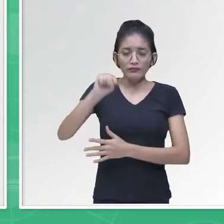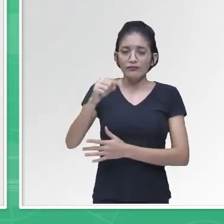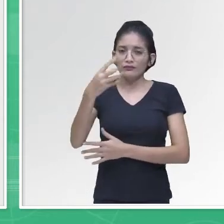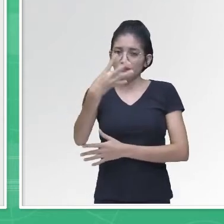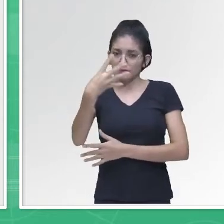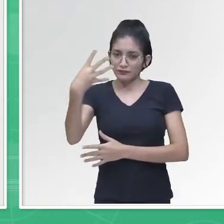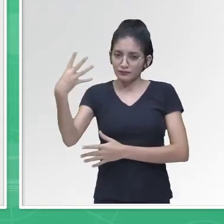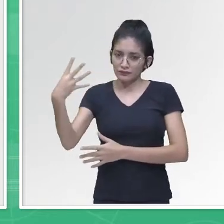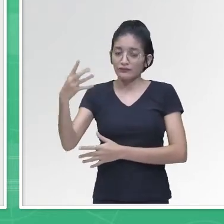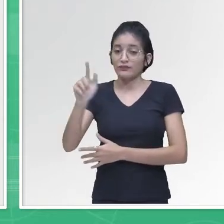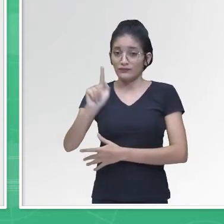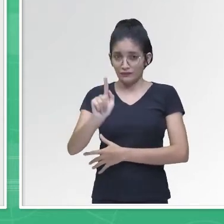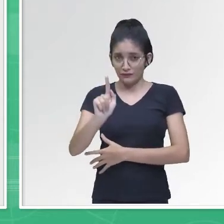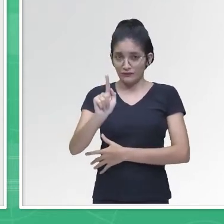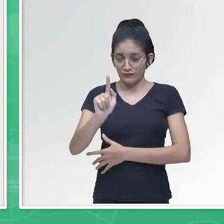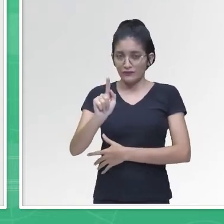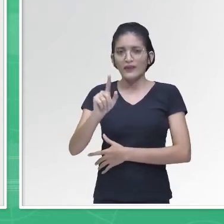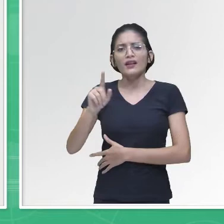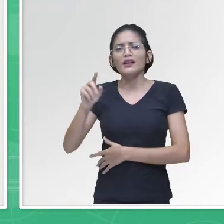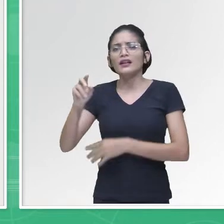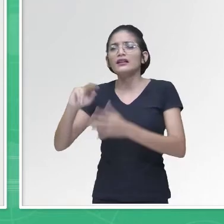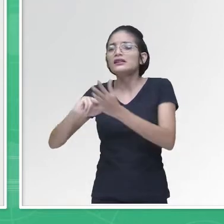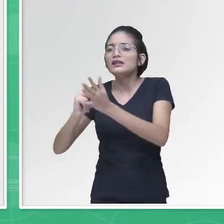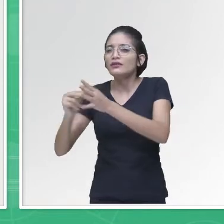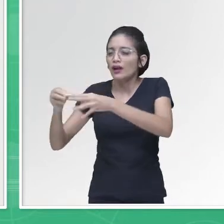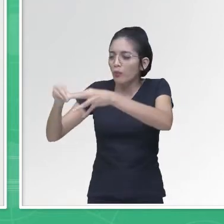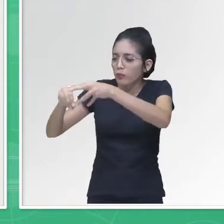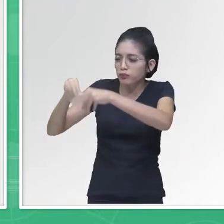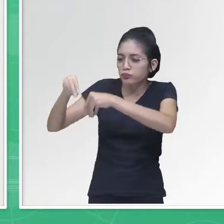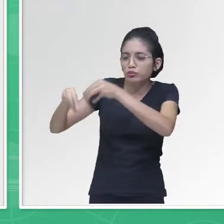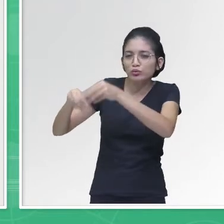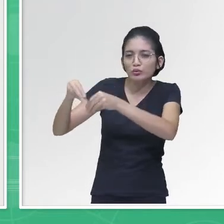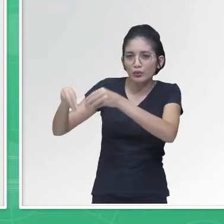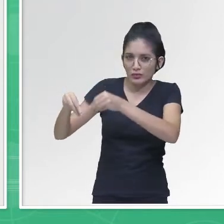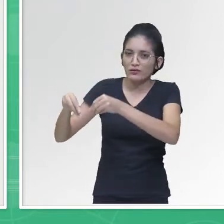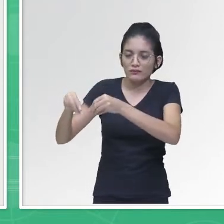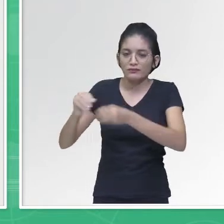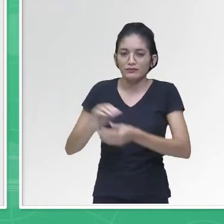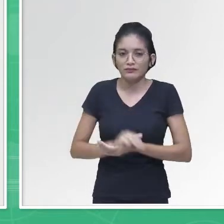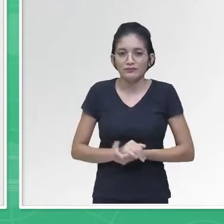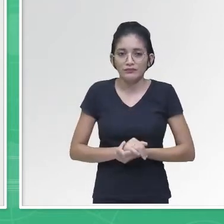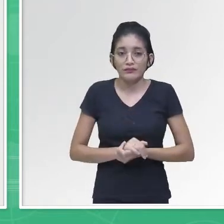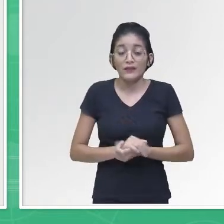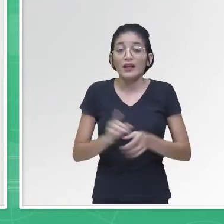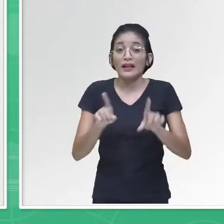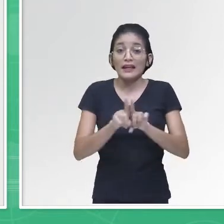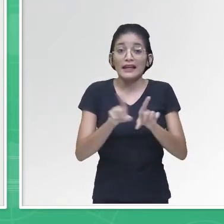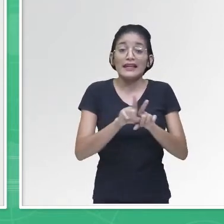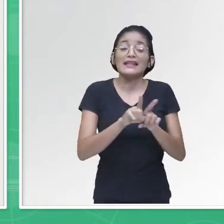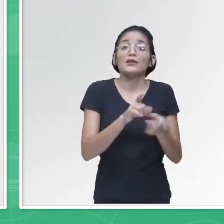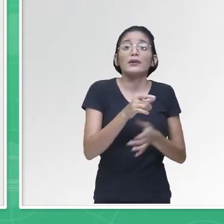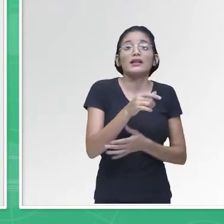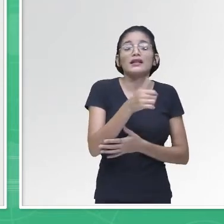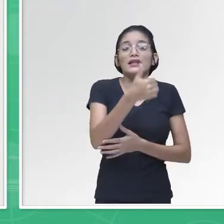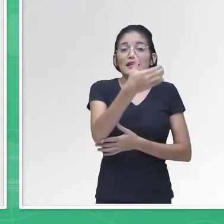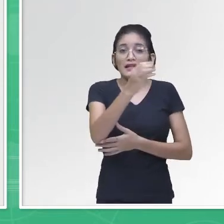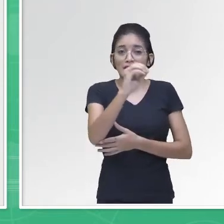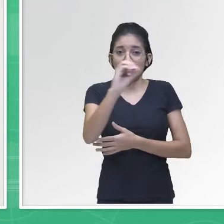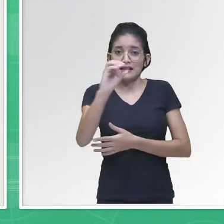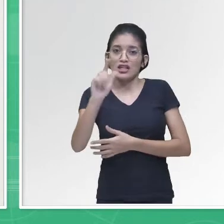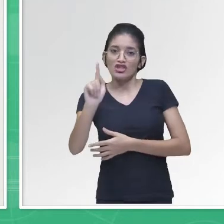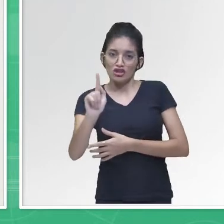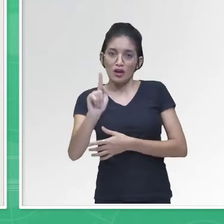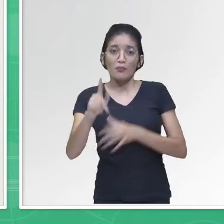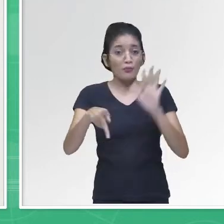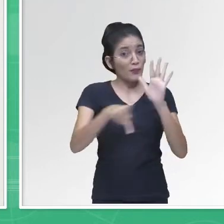2,44 gramas, tá? Aqui, ó, em 100 gramas de água, hein?